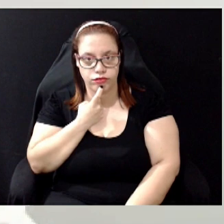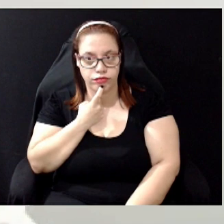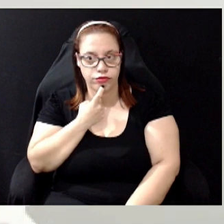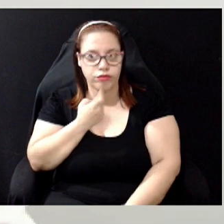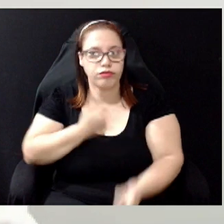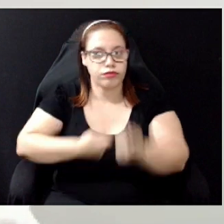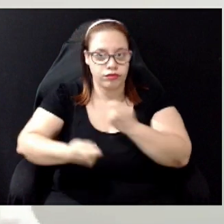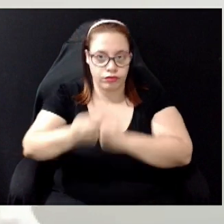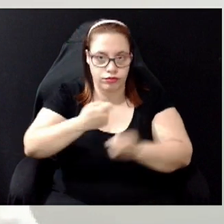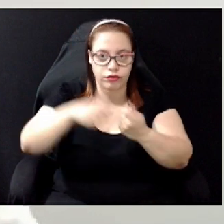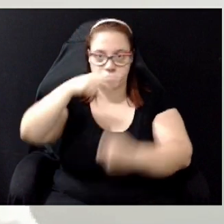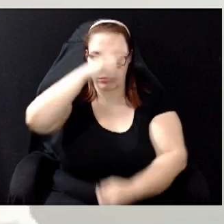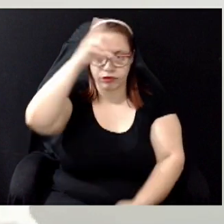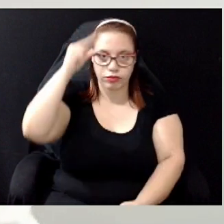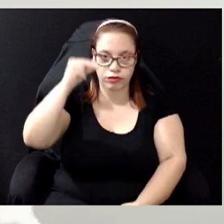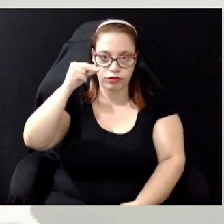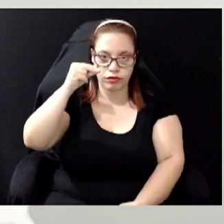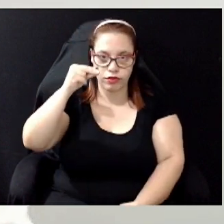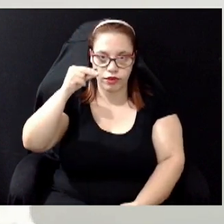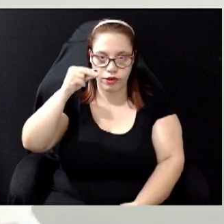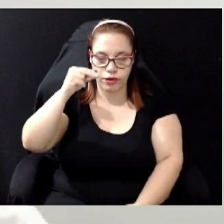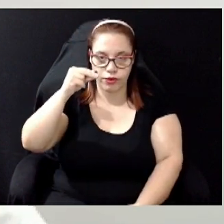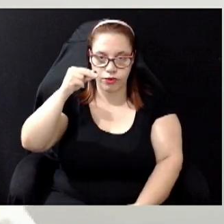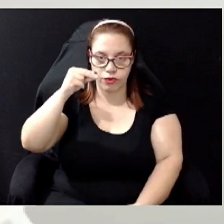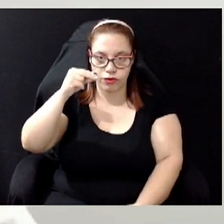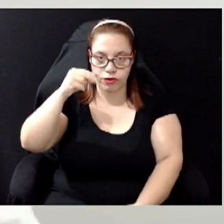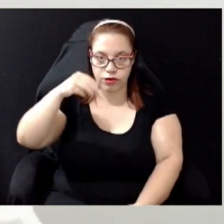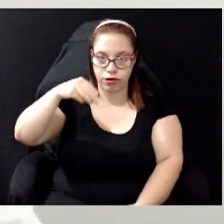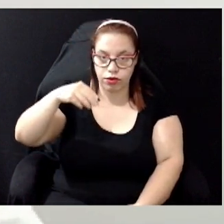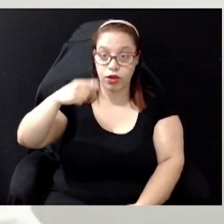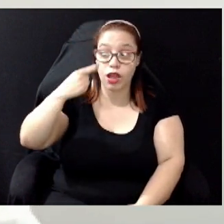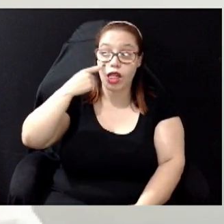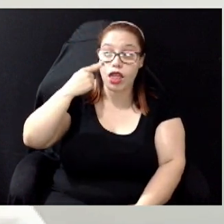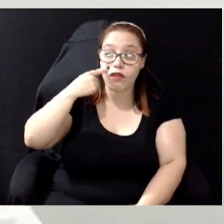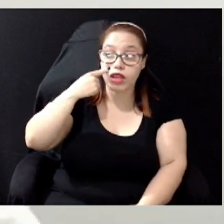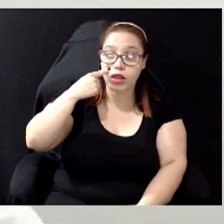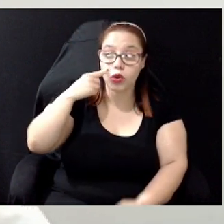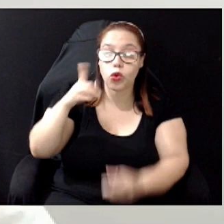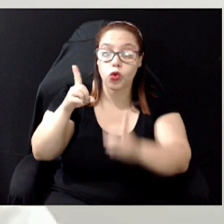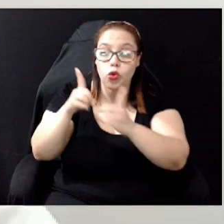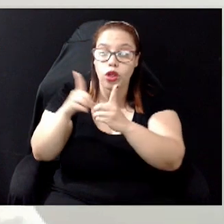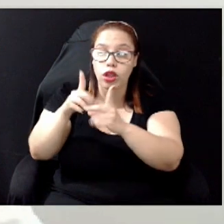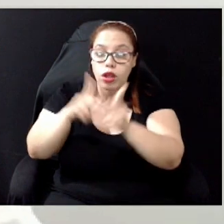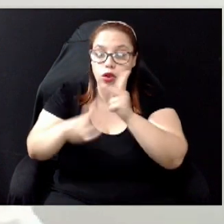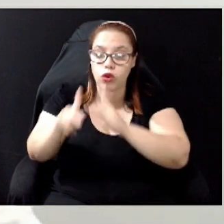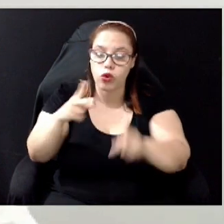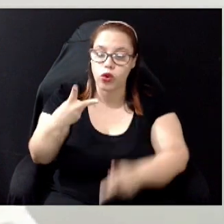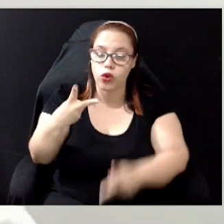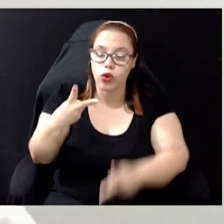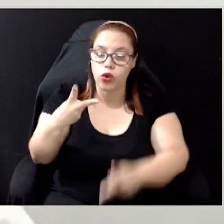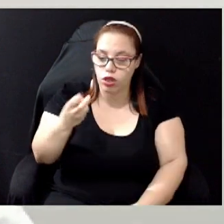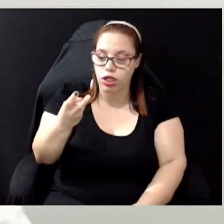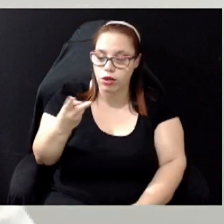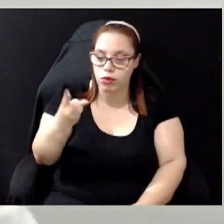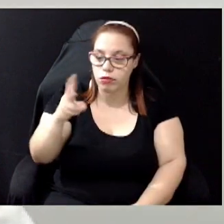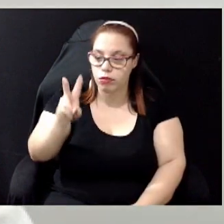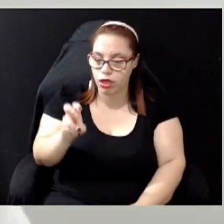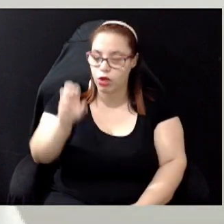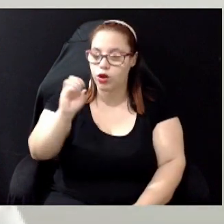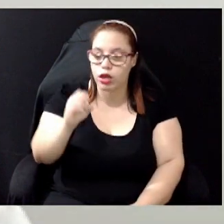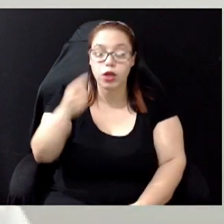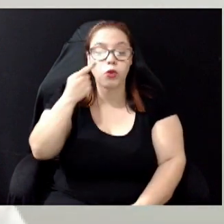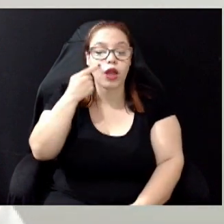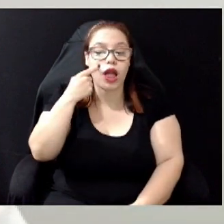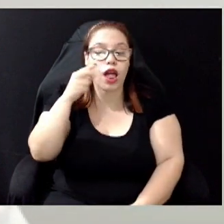da administração do nosso presidente Manuelito, do prefeito Dário Saad, tem a visão de atender a população até 2050.